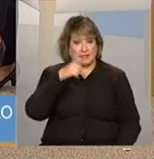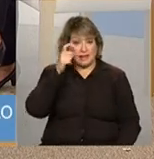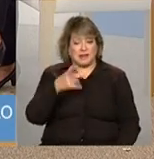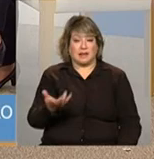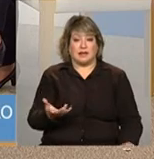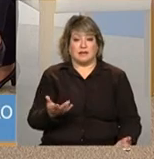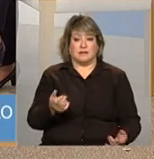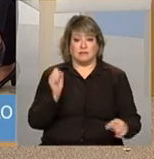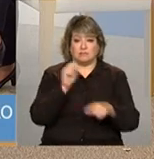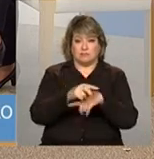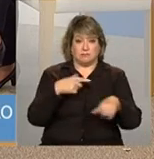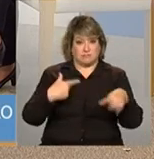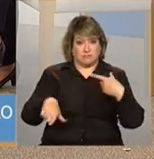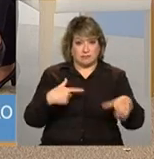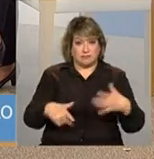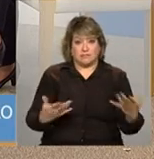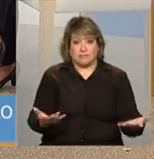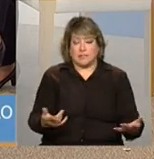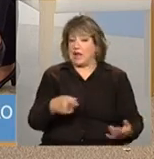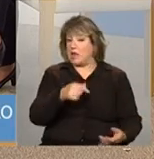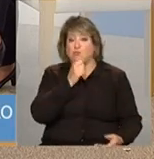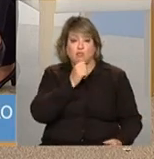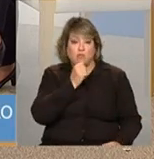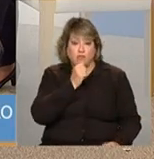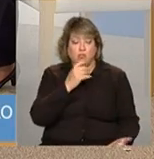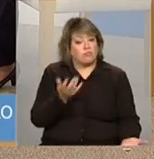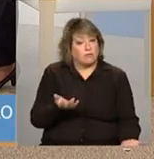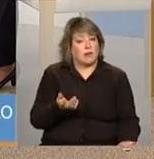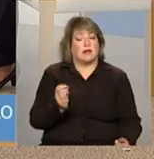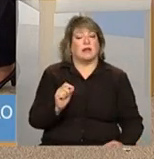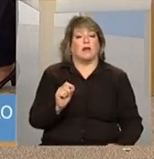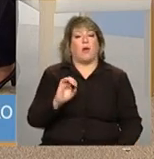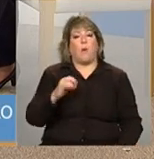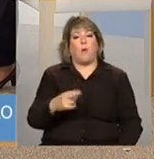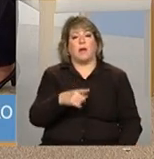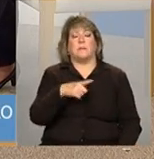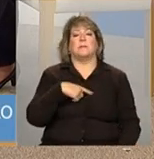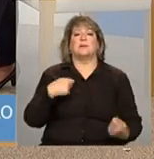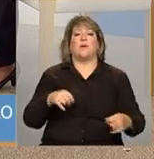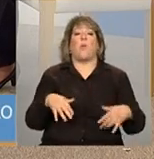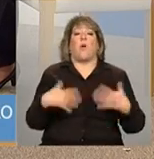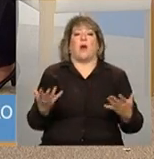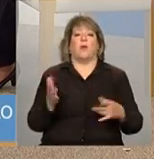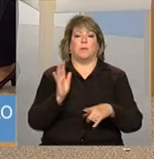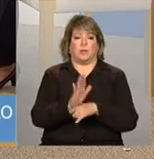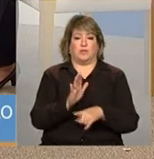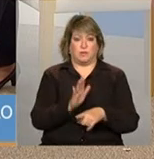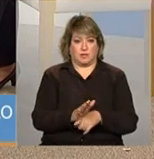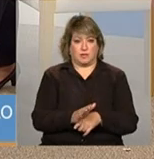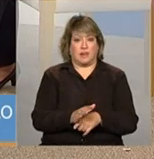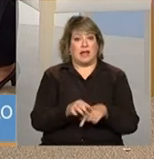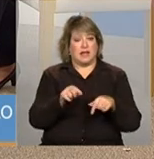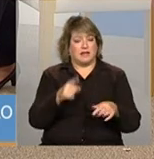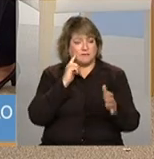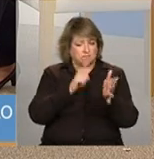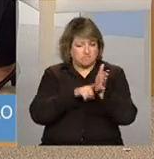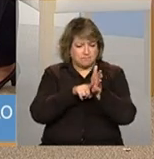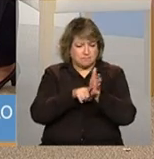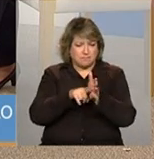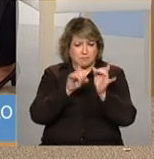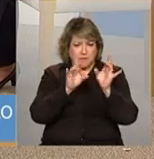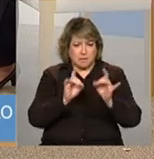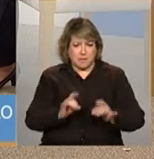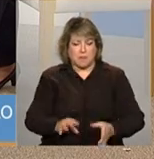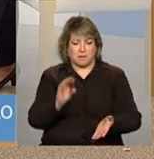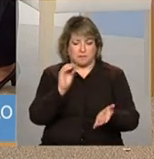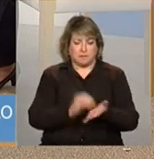situação de trabalho? Ele não tem? Ele precisa de quais apoios? Então, esse é o diagnóstico feito, não é? E